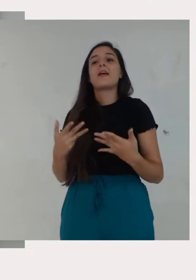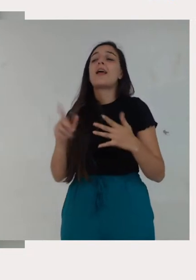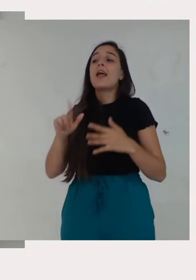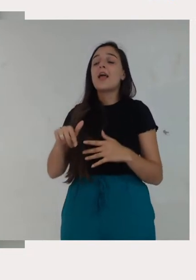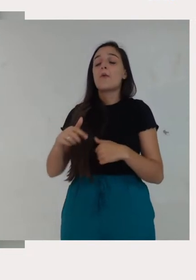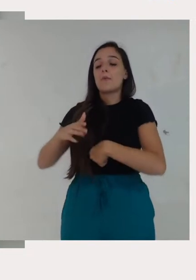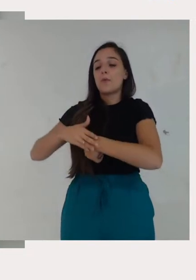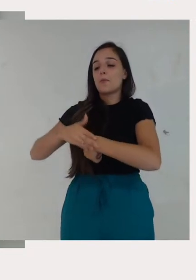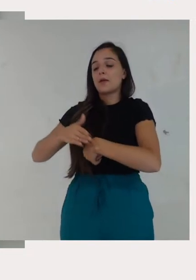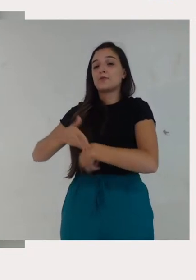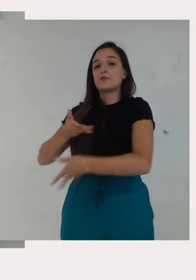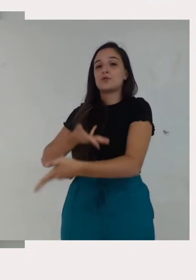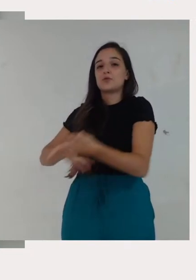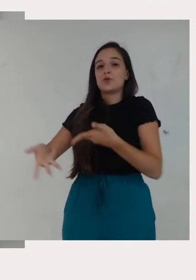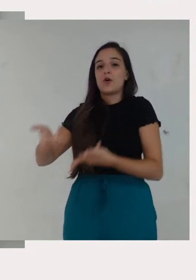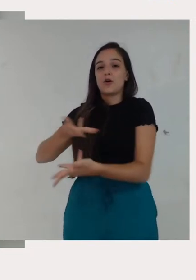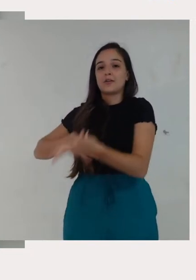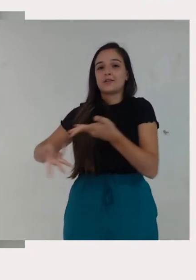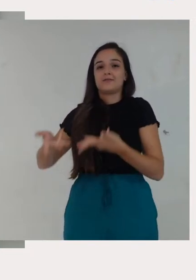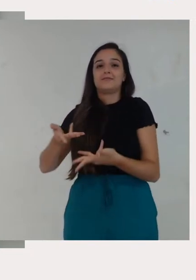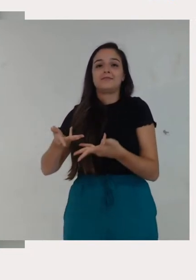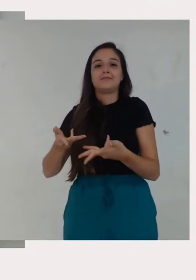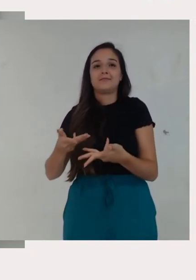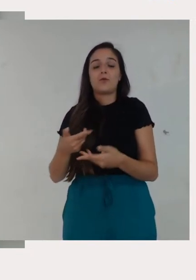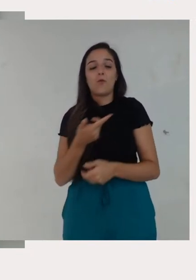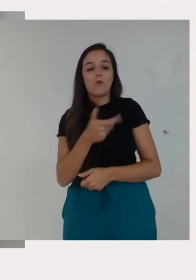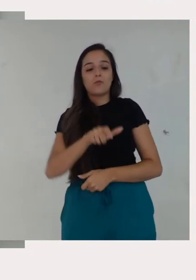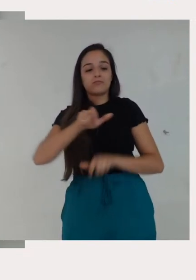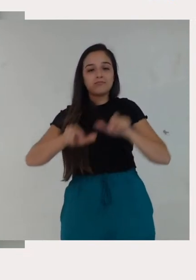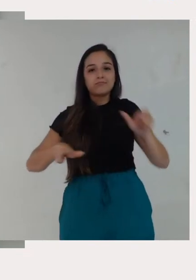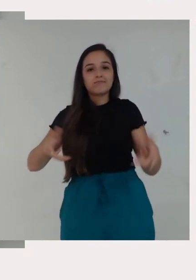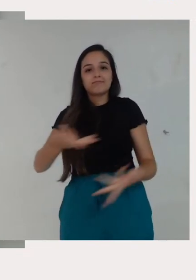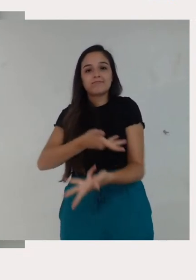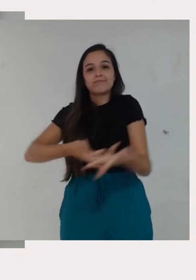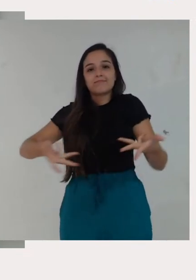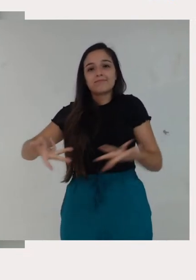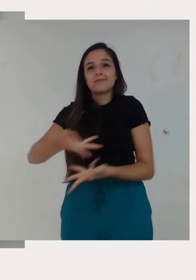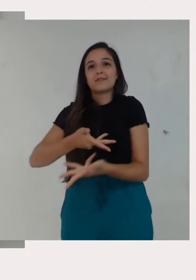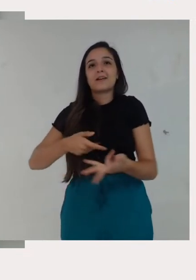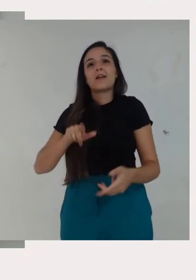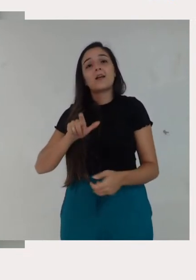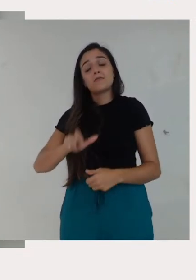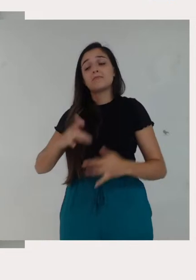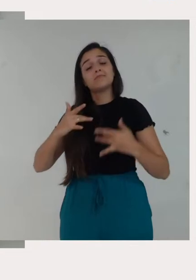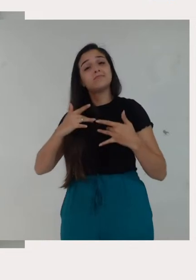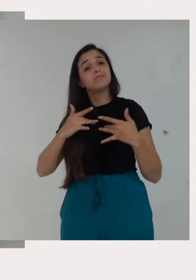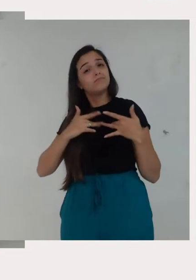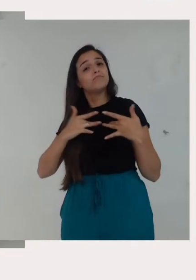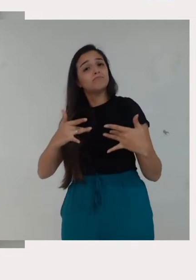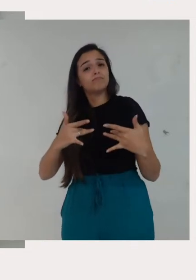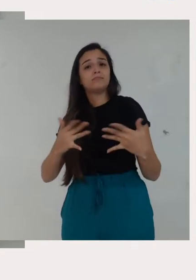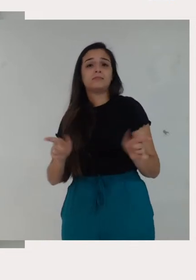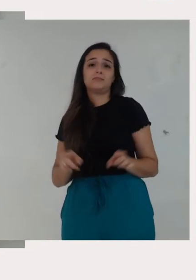também com o outro e com quem a gente está ajudando. É um lugar de solidariedade.